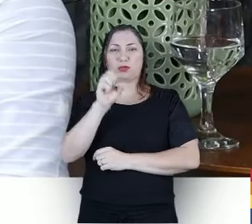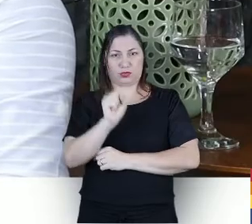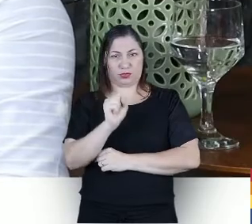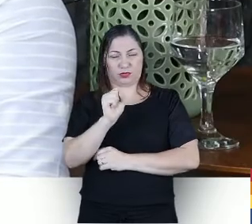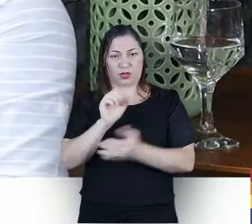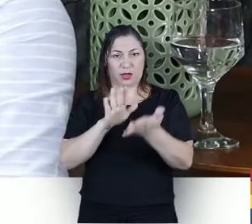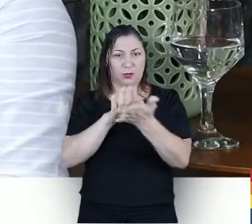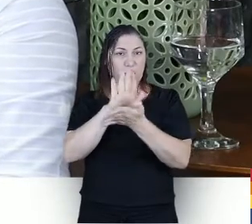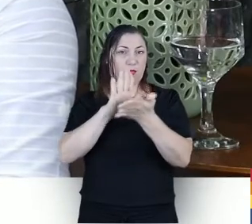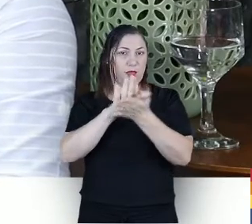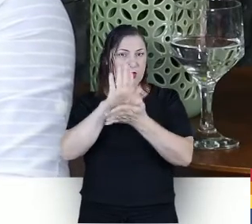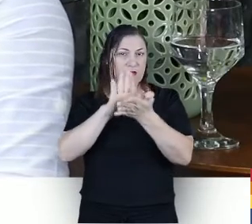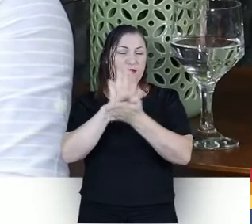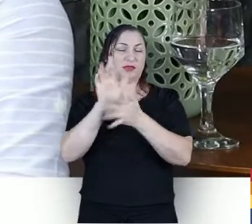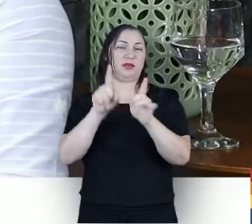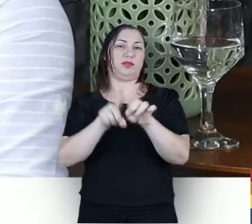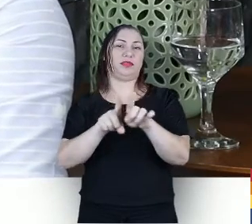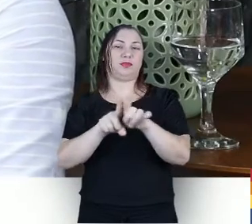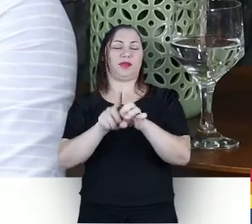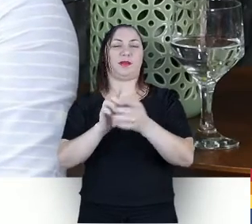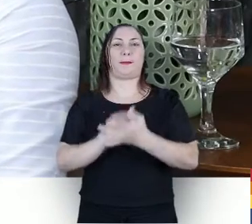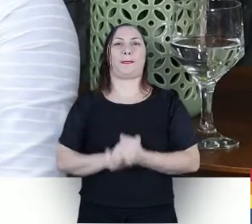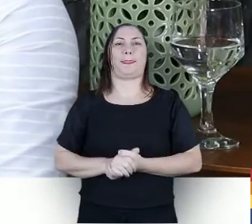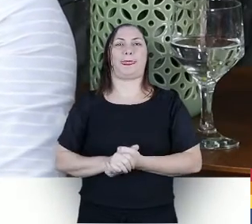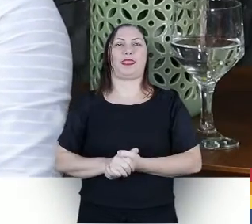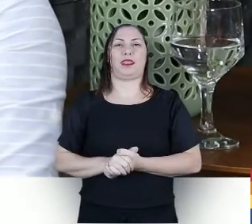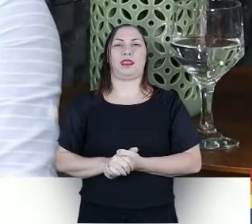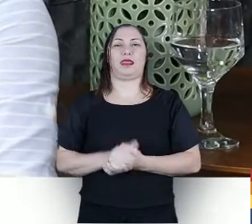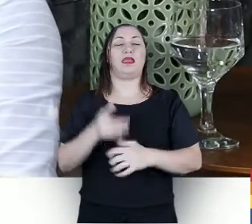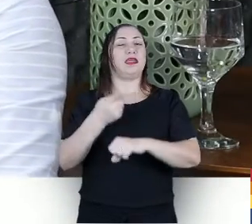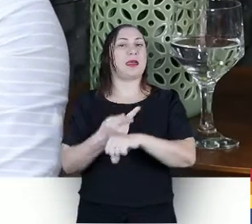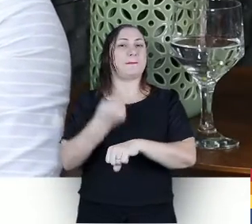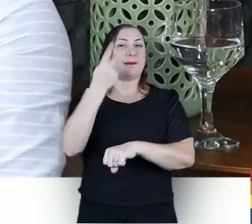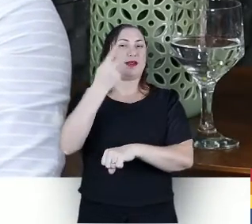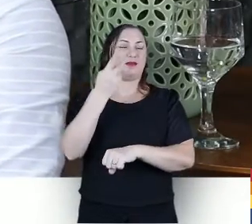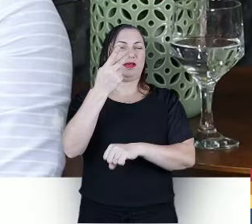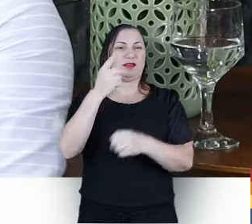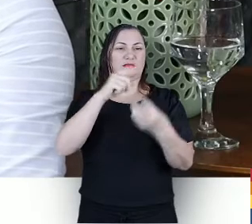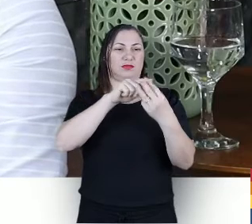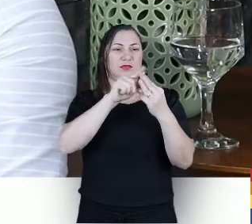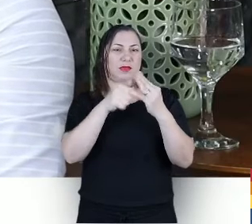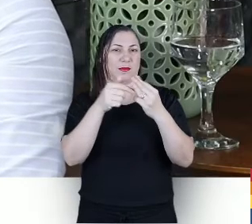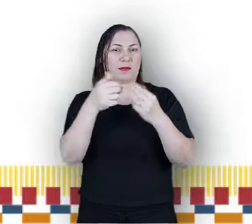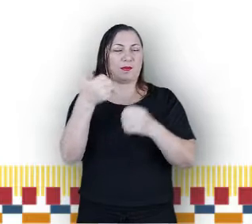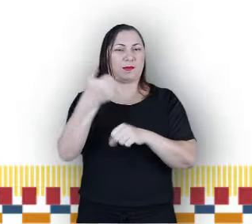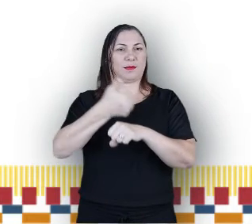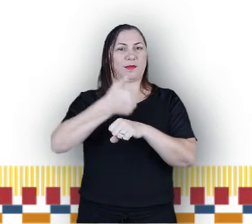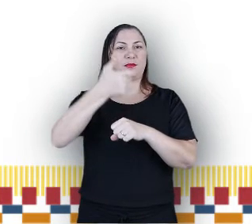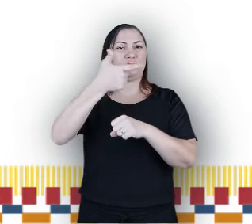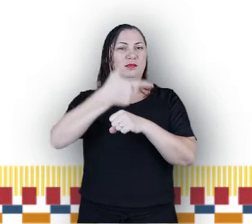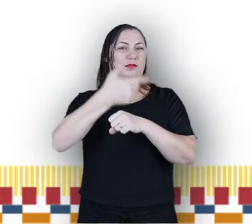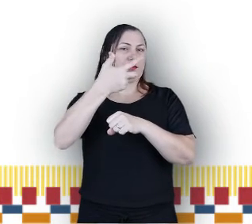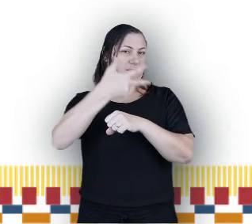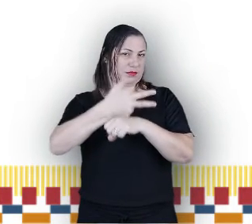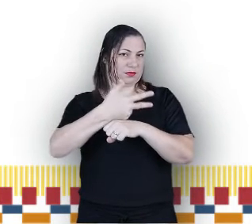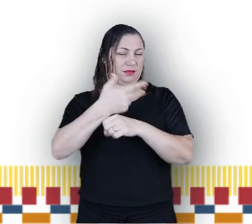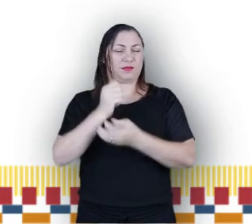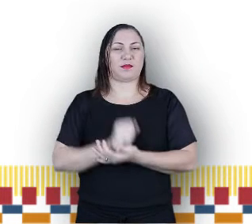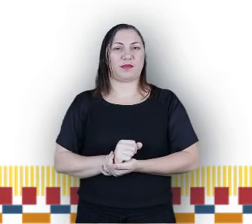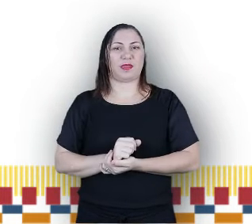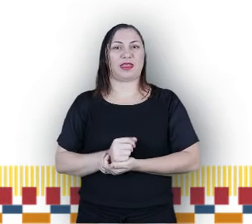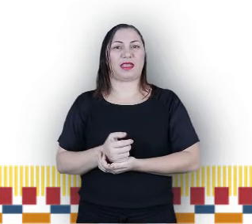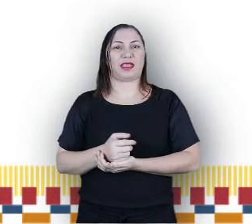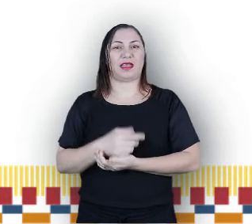Bom, aí a culminância desse projeto é fazer a seleção dos contos, a publicação